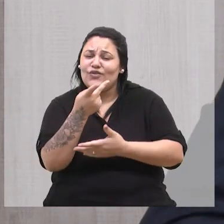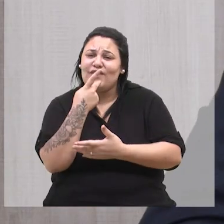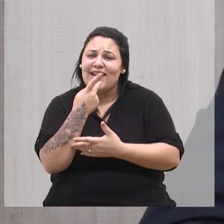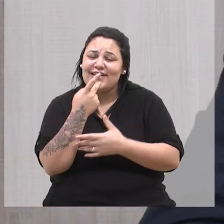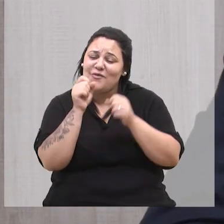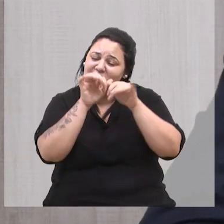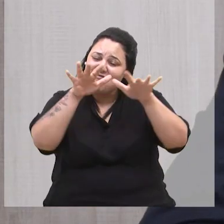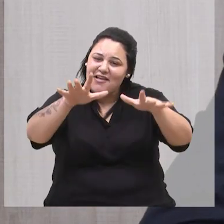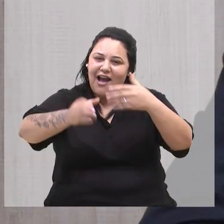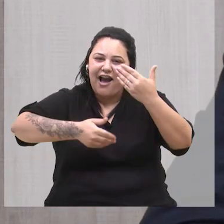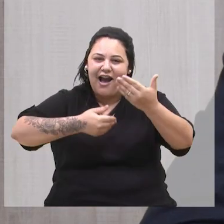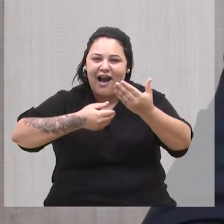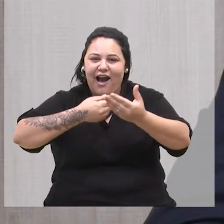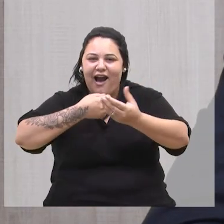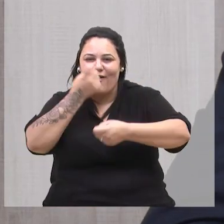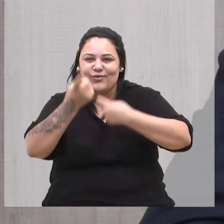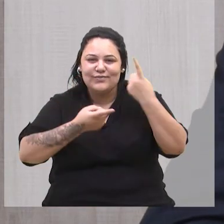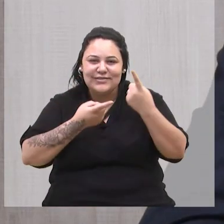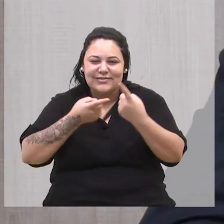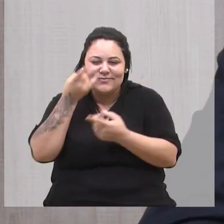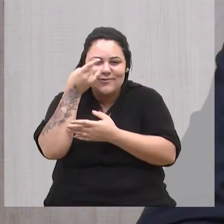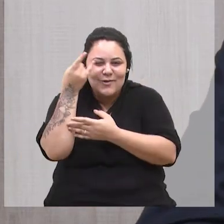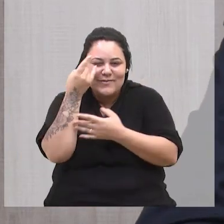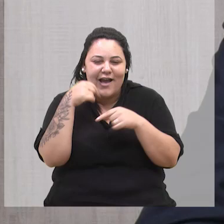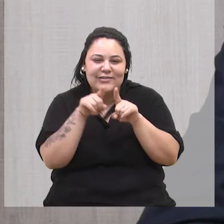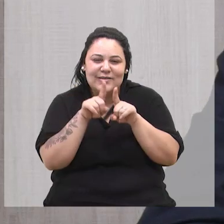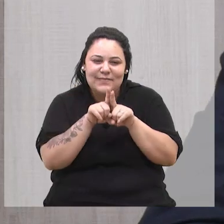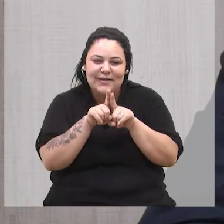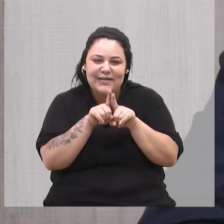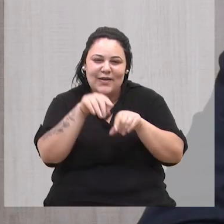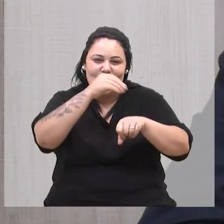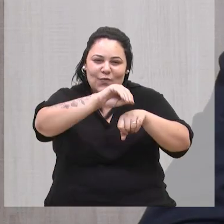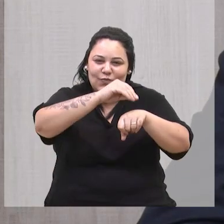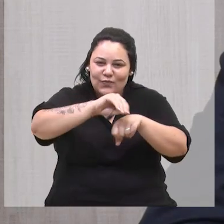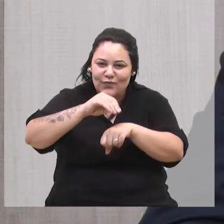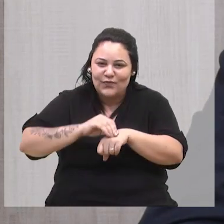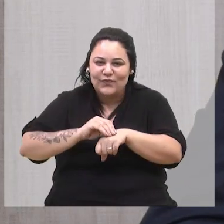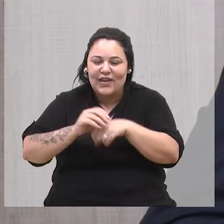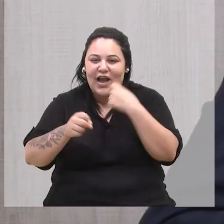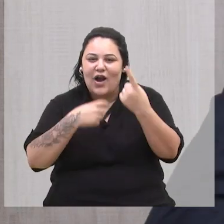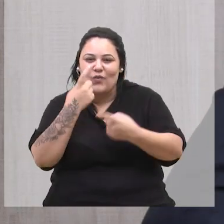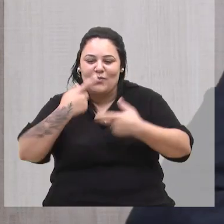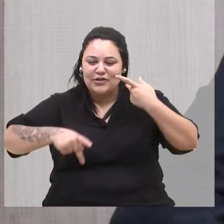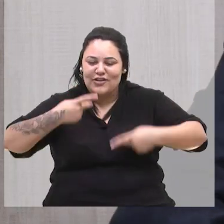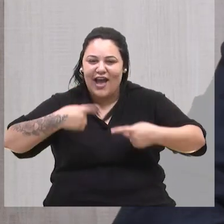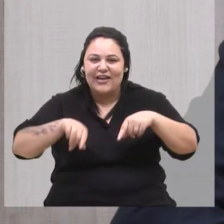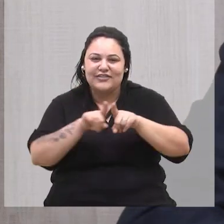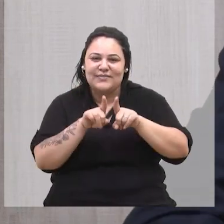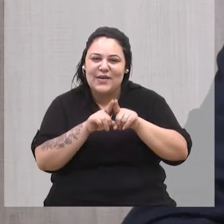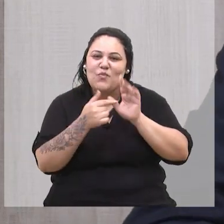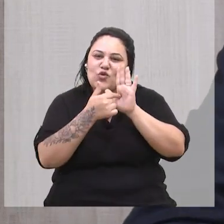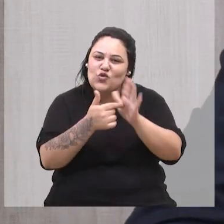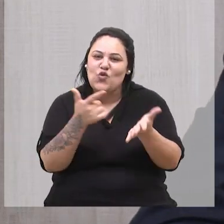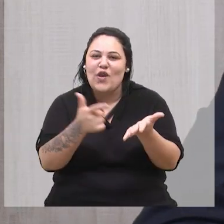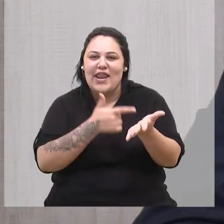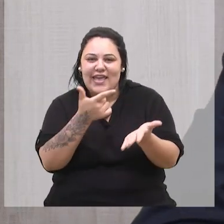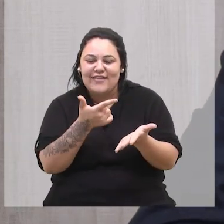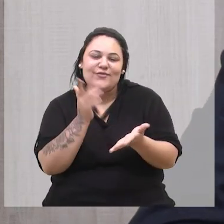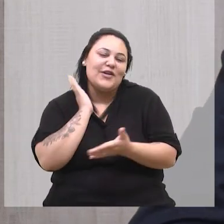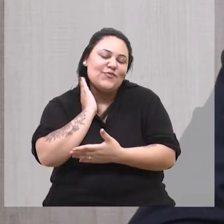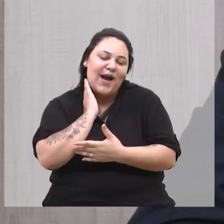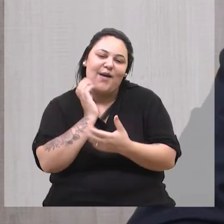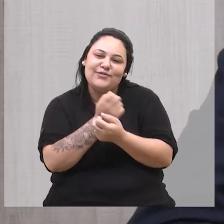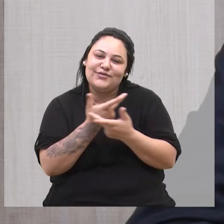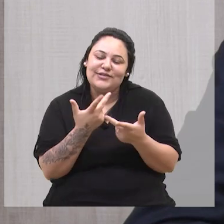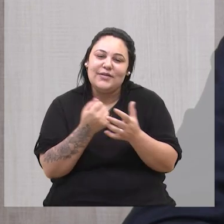senhora compartilhasse um pouco algumas curiosidades. Eu citei aqui de forma esparsa algumas personagens que apareciam aqui no